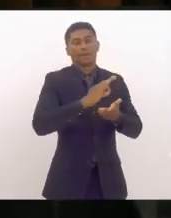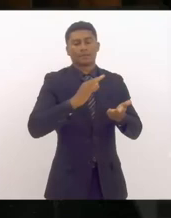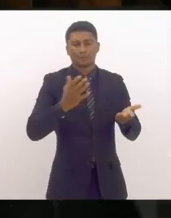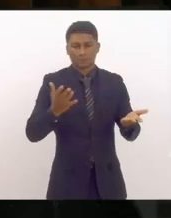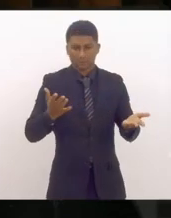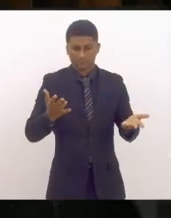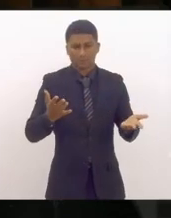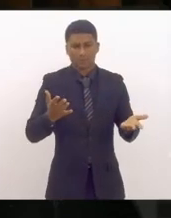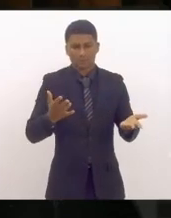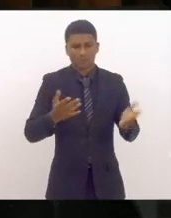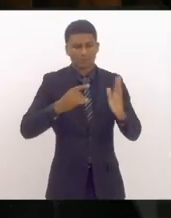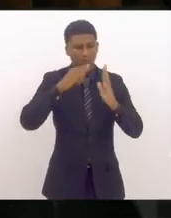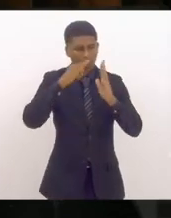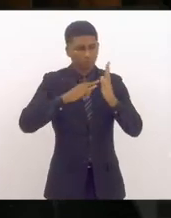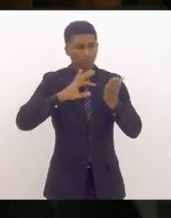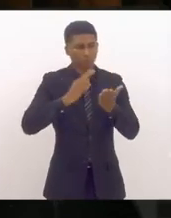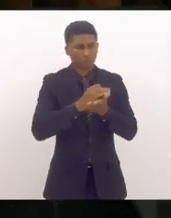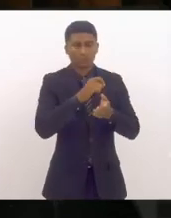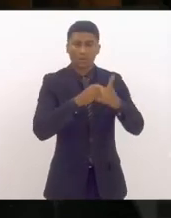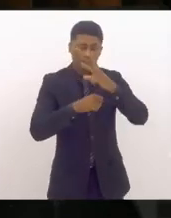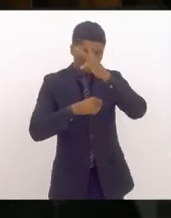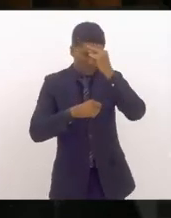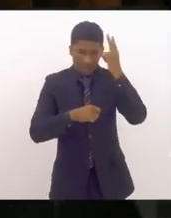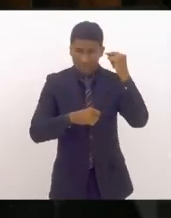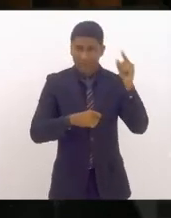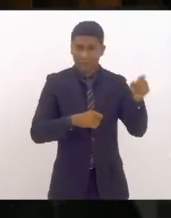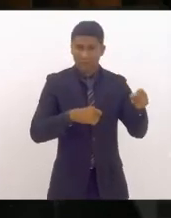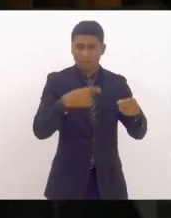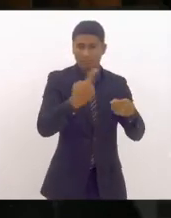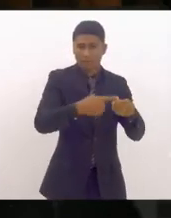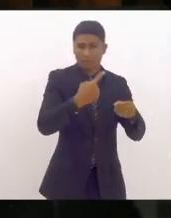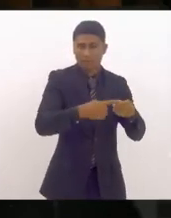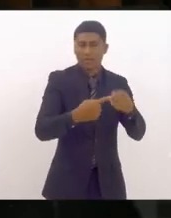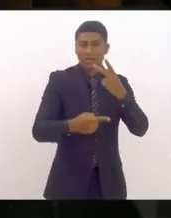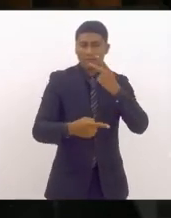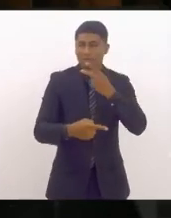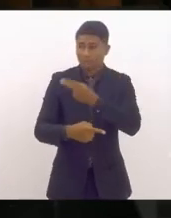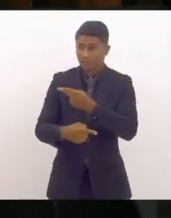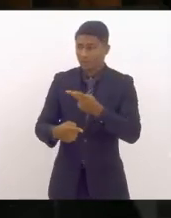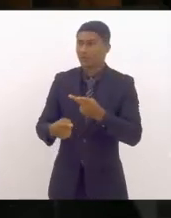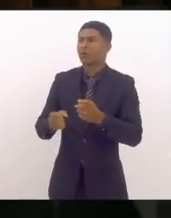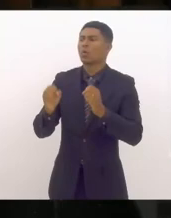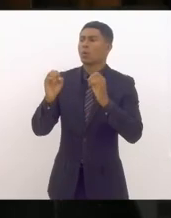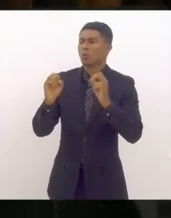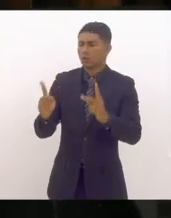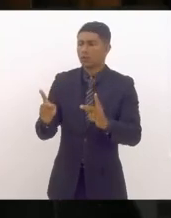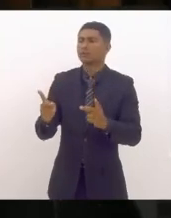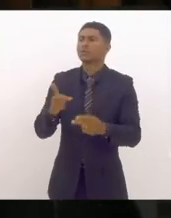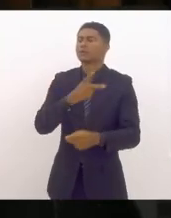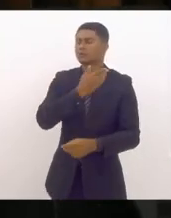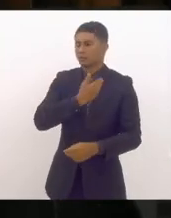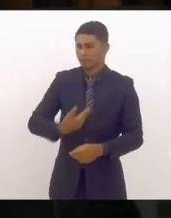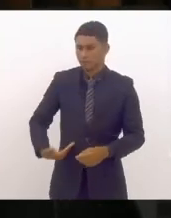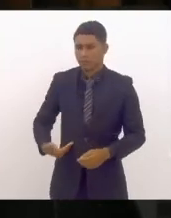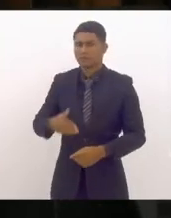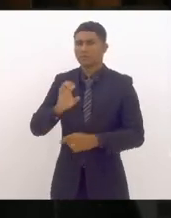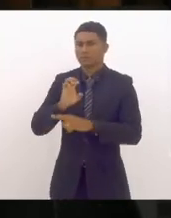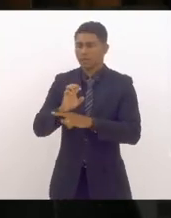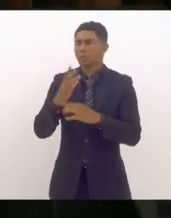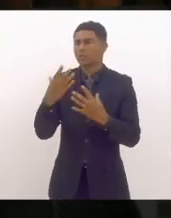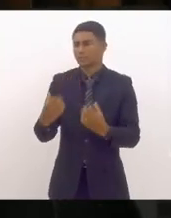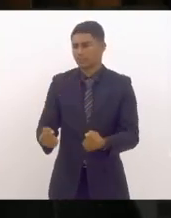prefeito expressar, em nome do município, a sua vontade de receber aquele tipo de